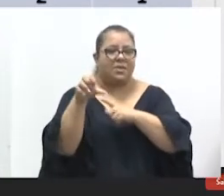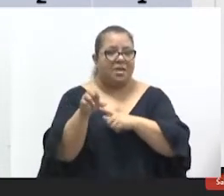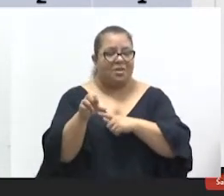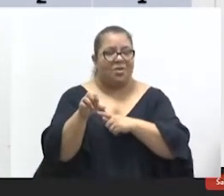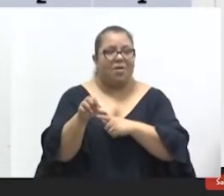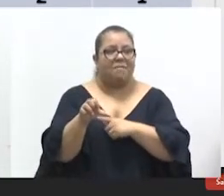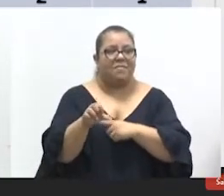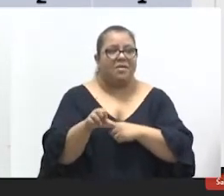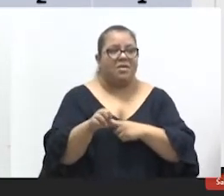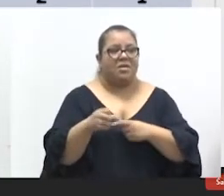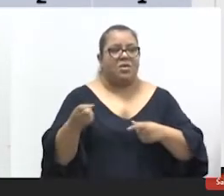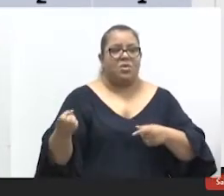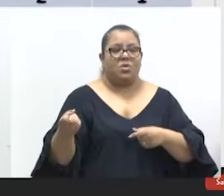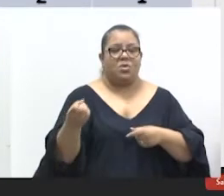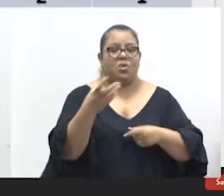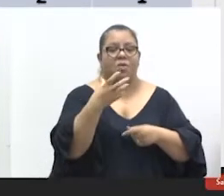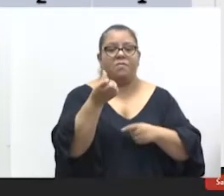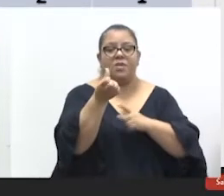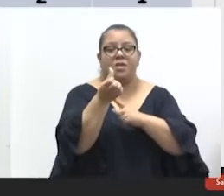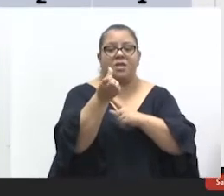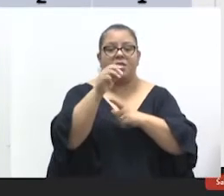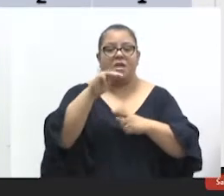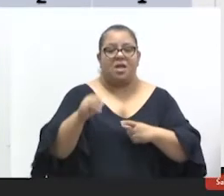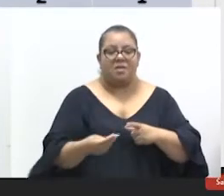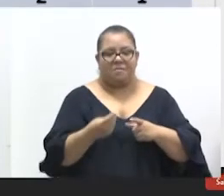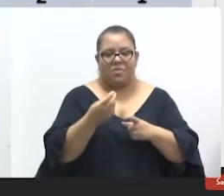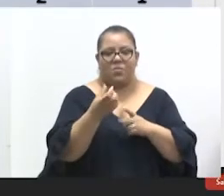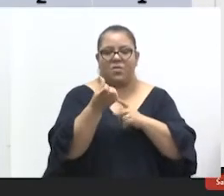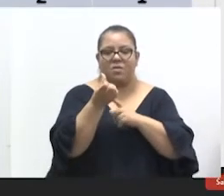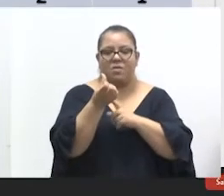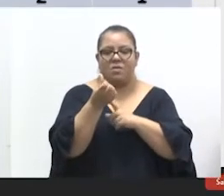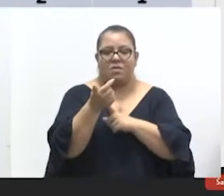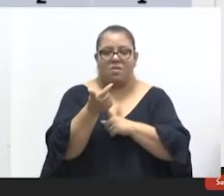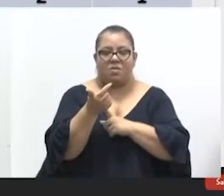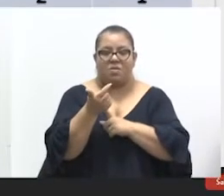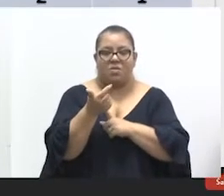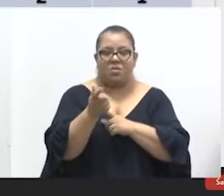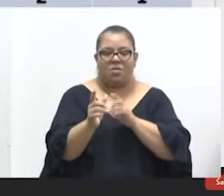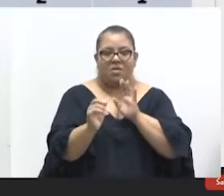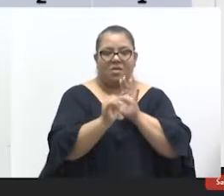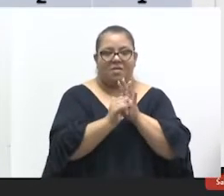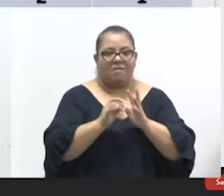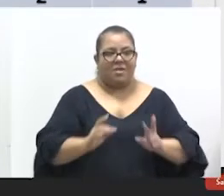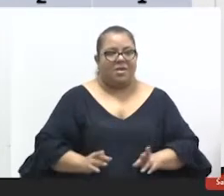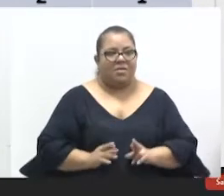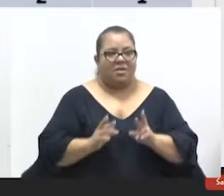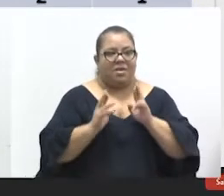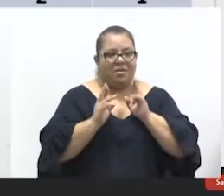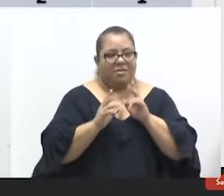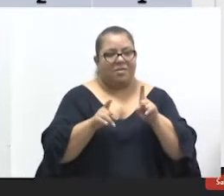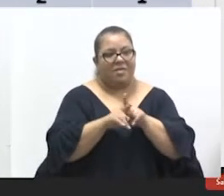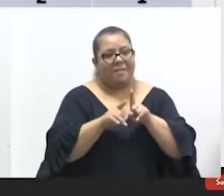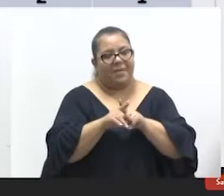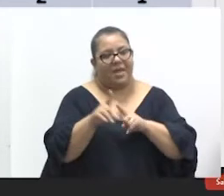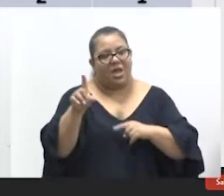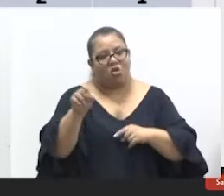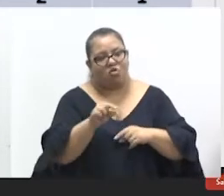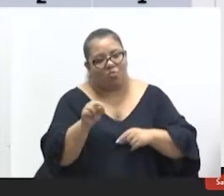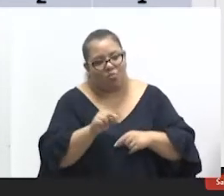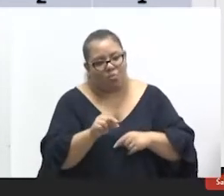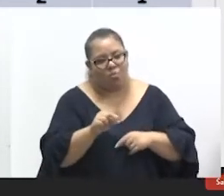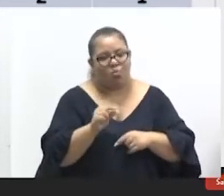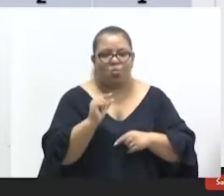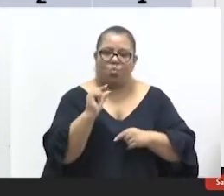nós efetuamos 6.062 diagnósticos de câncer, né? Baixou um pouquinho no ano